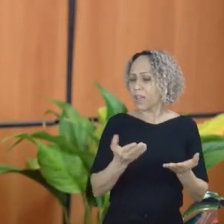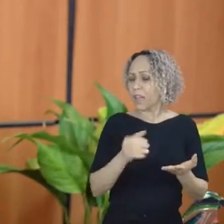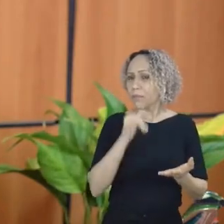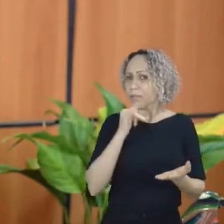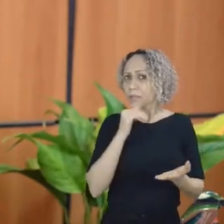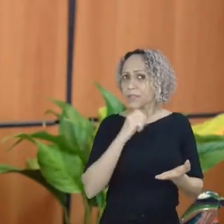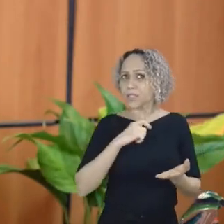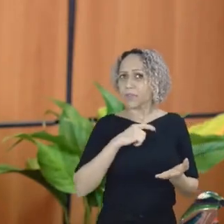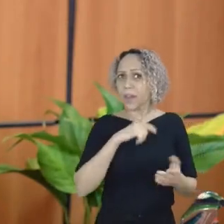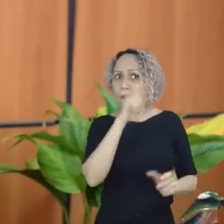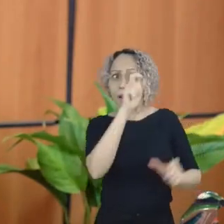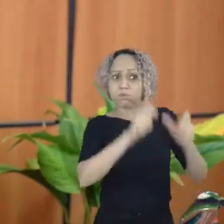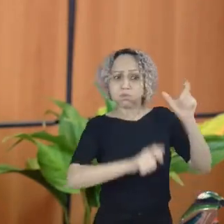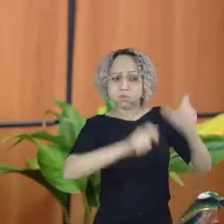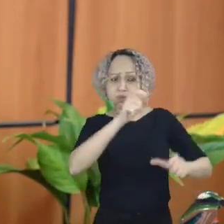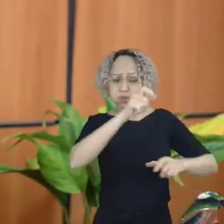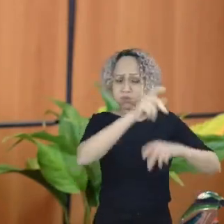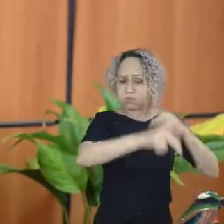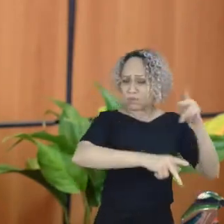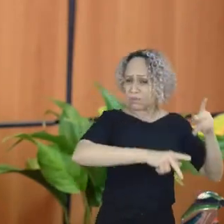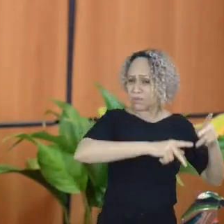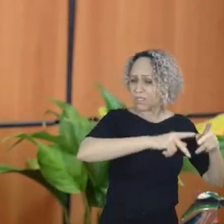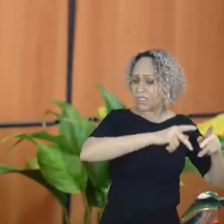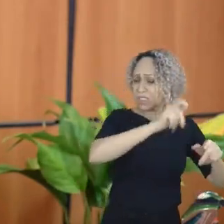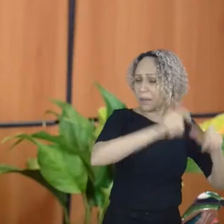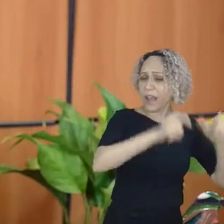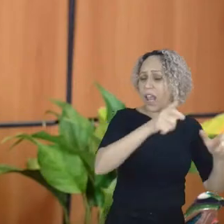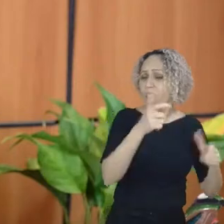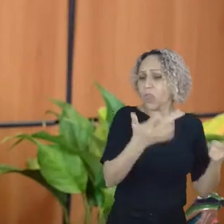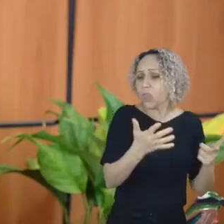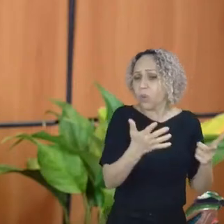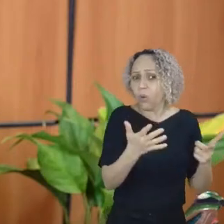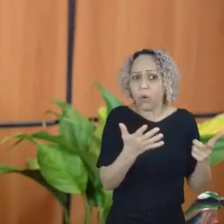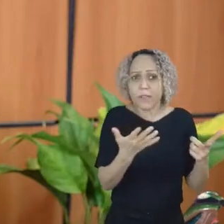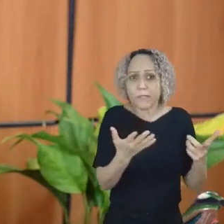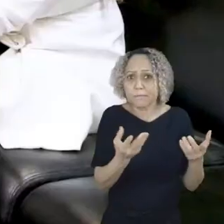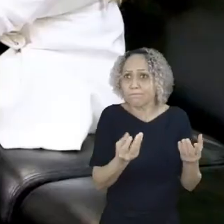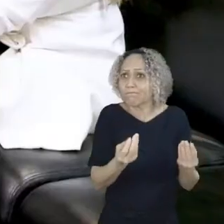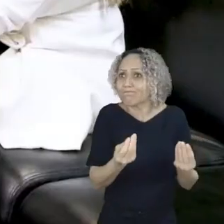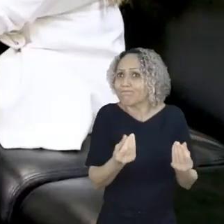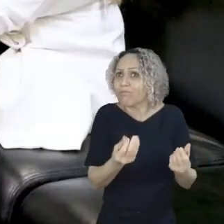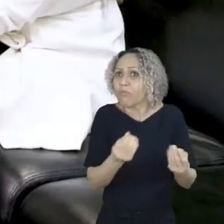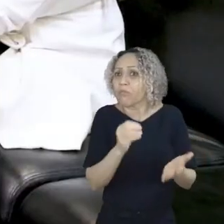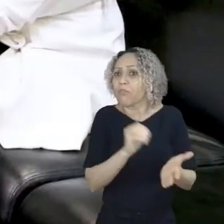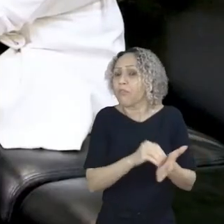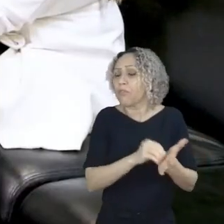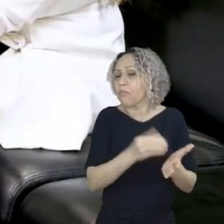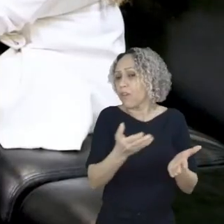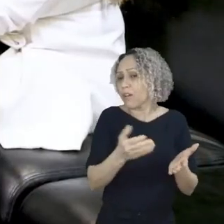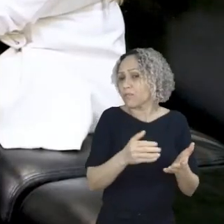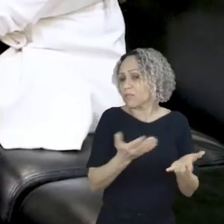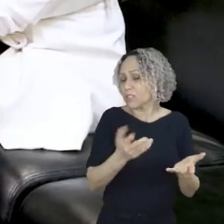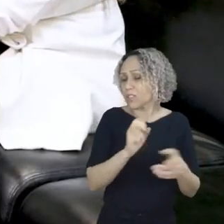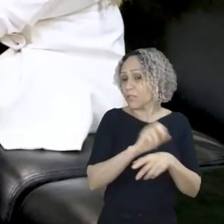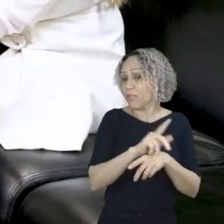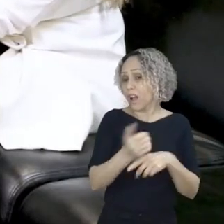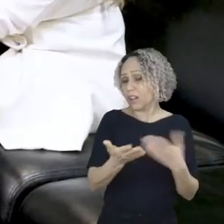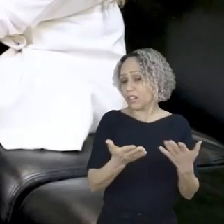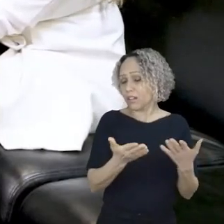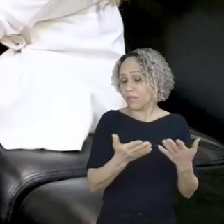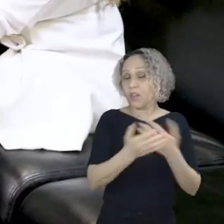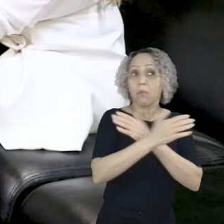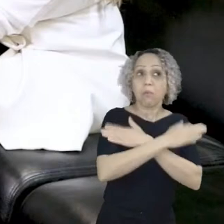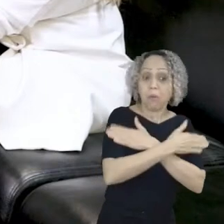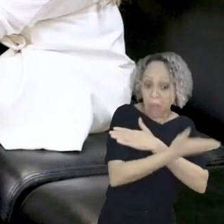inclusive ético, do ponto de vista ético, da introdução da inteligência artificial. Quais as opções que a sociedade deseja fazer?